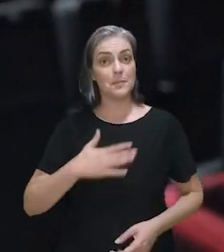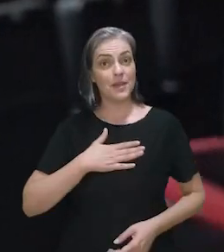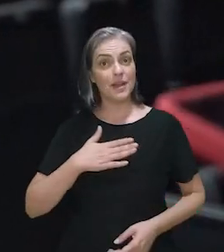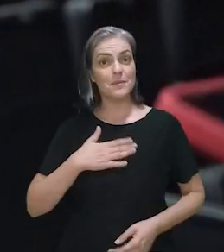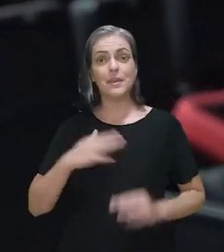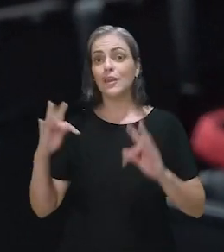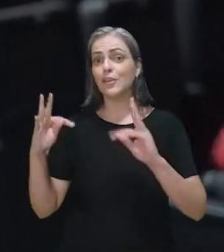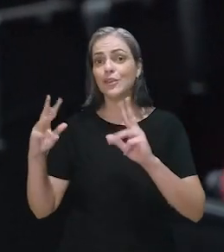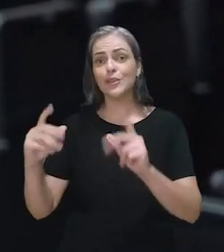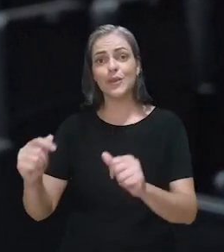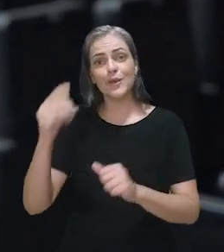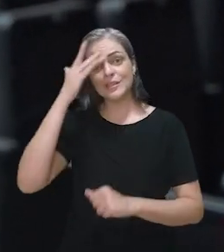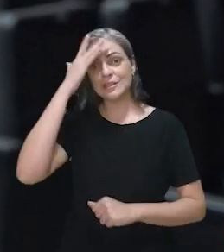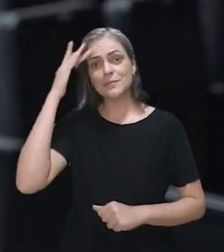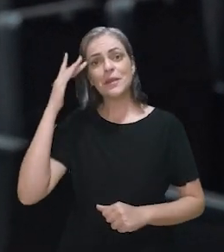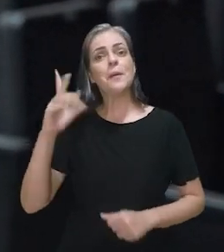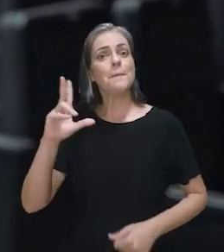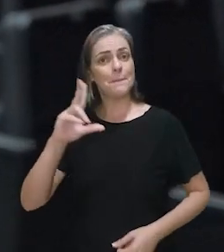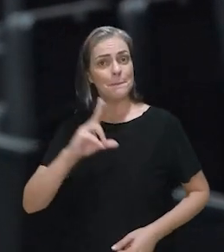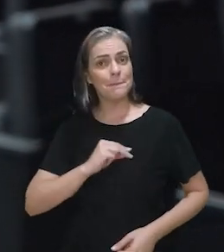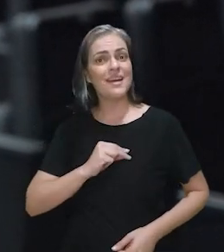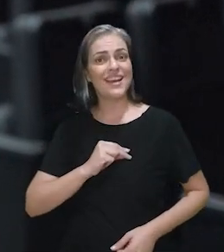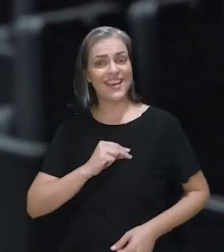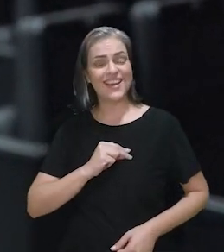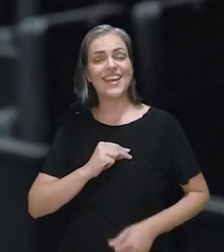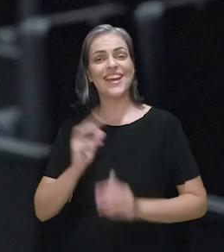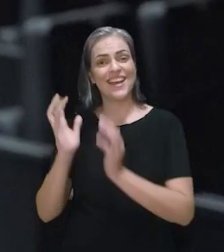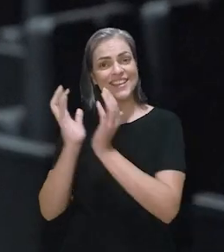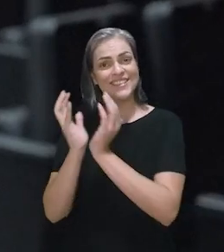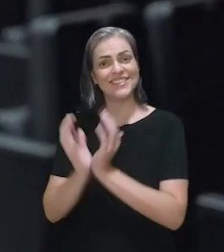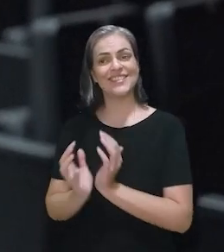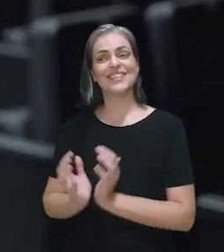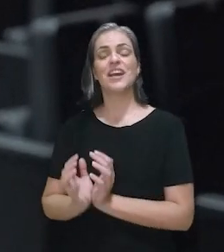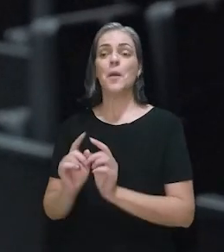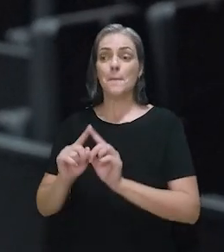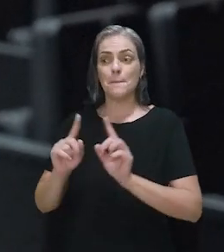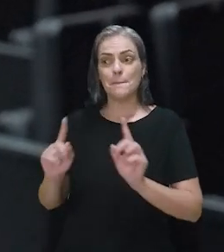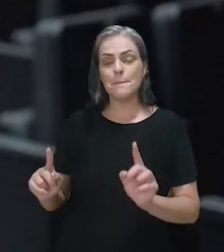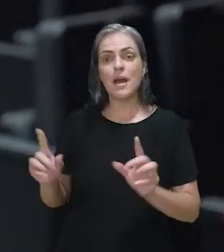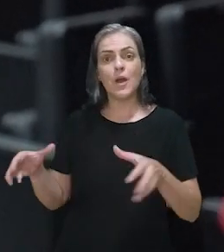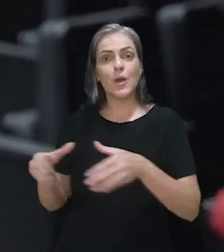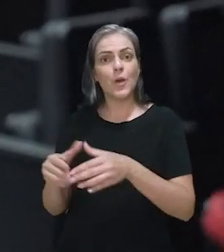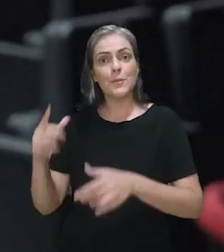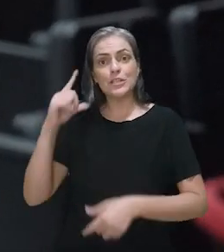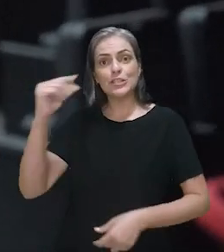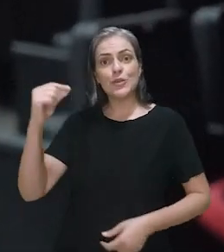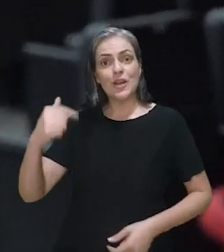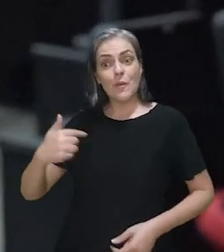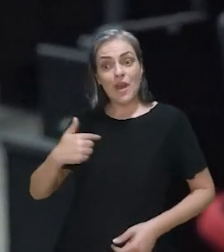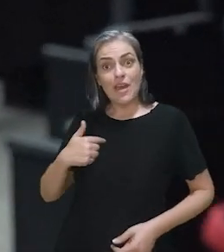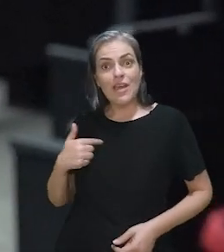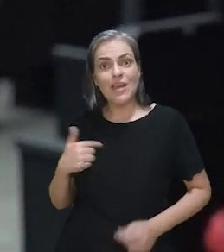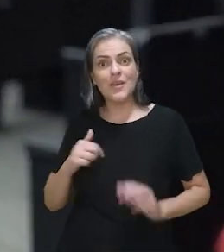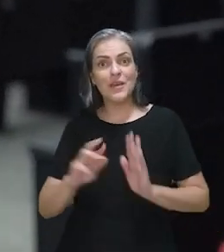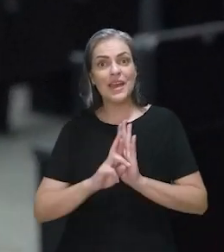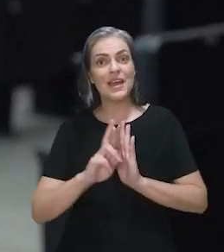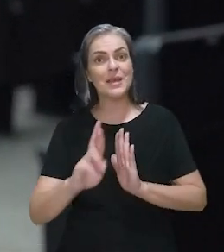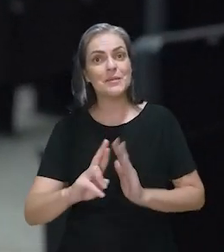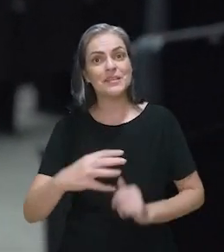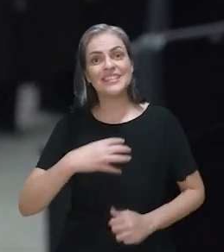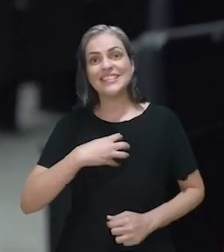para mim todos mereciam, todas as categorias. Mas ser indicada pelo meu departamento, para representar meu departamento, foi uma